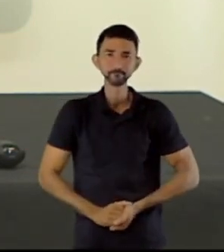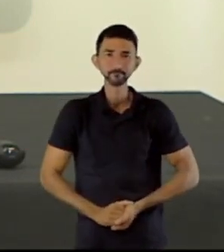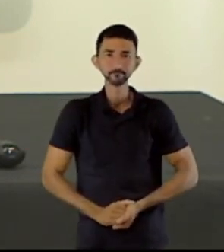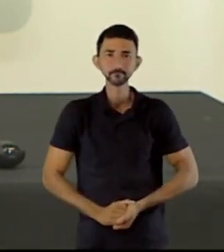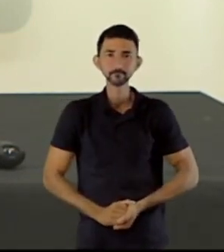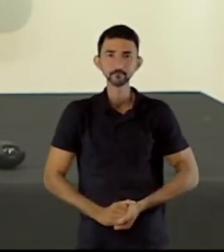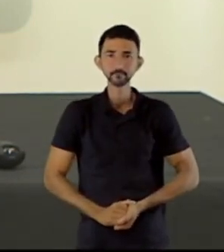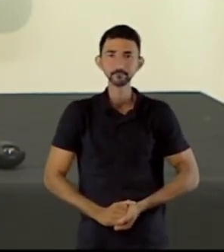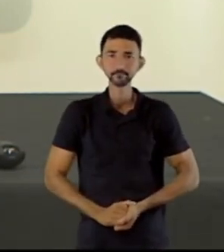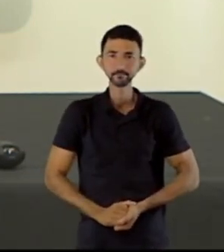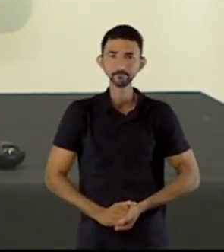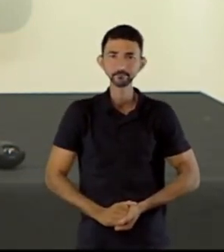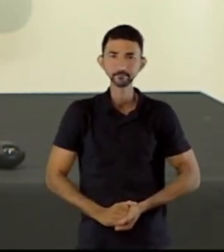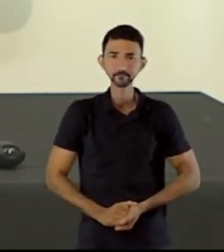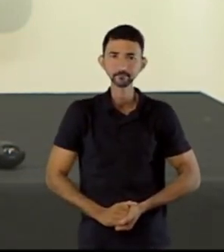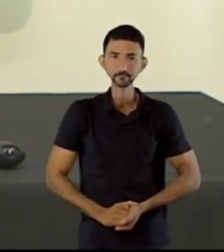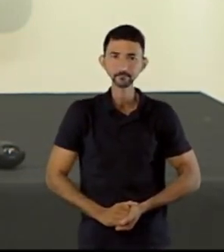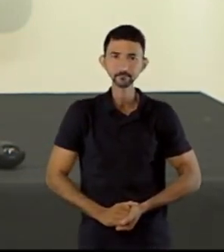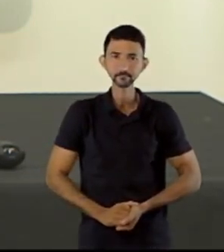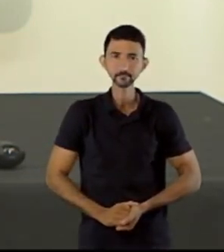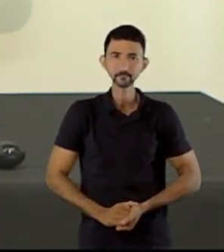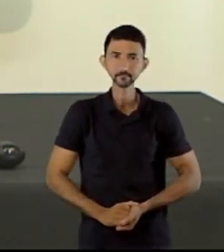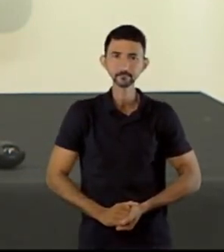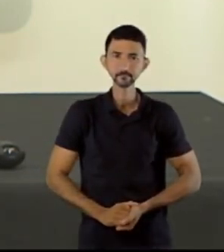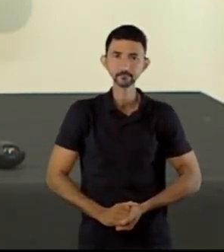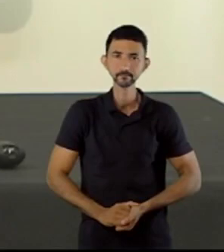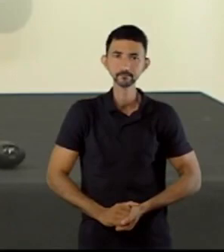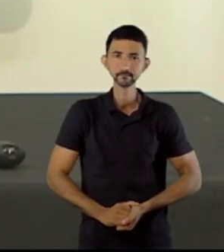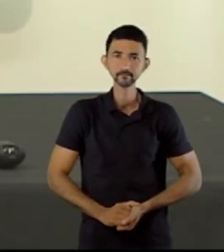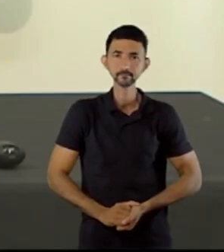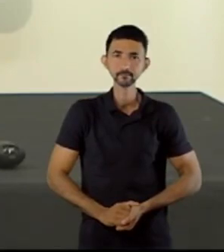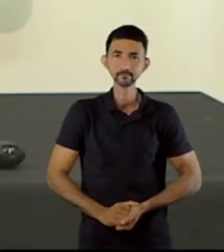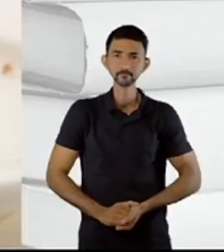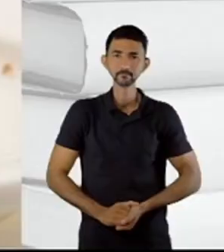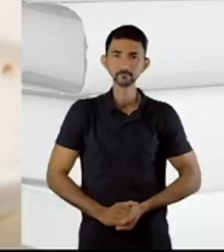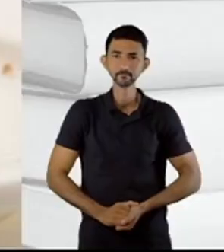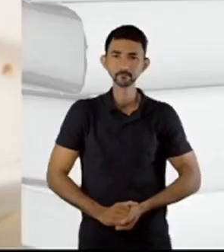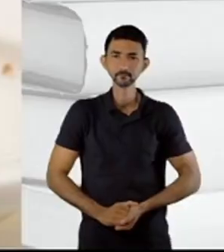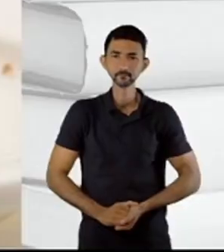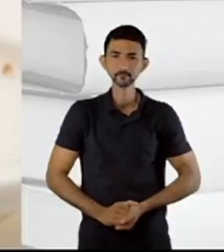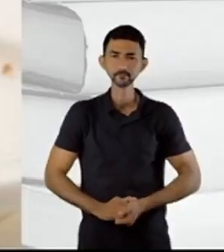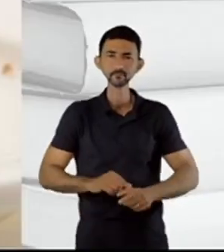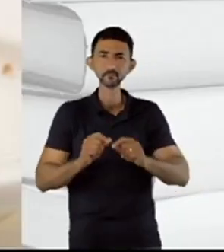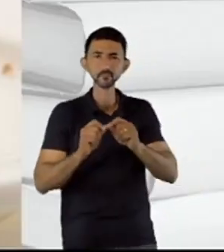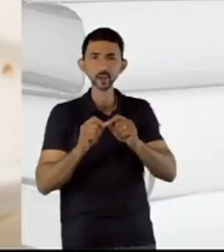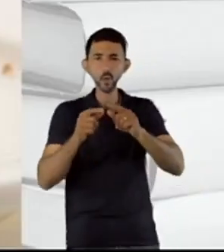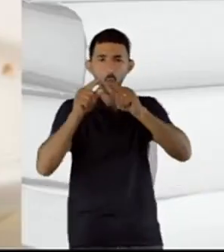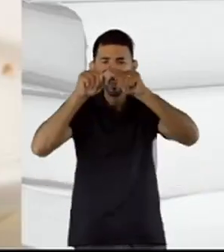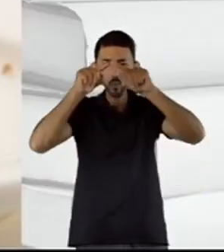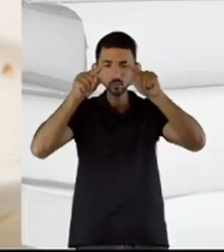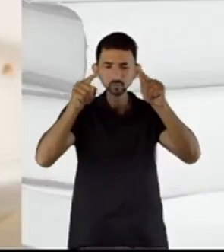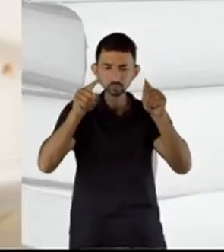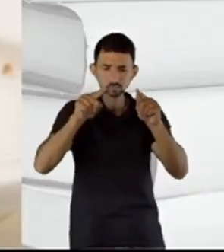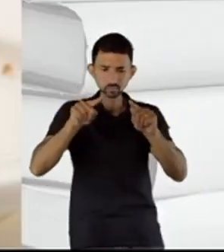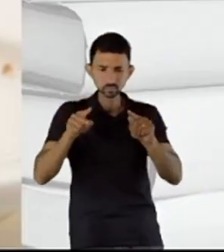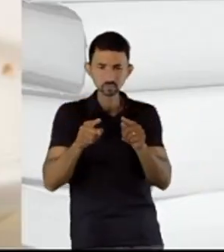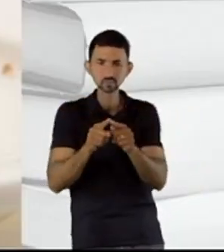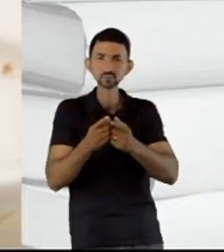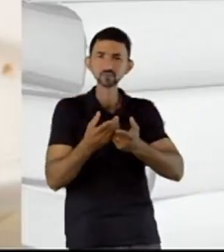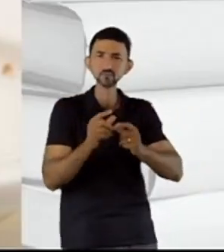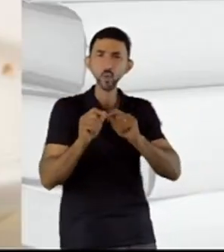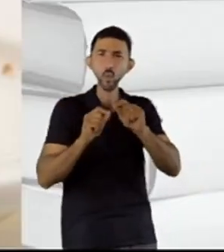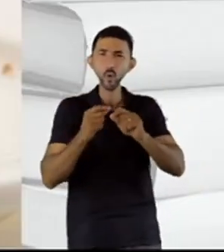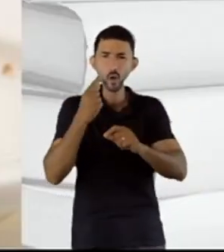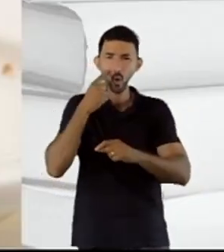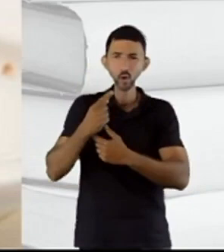bem? Então, vamos lá. Então, professor, a Terra,